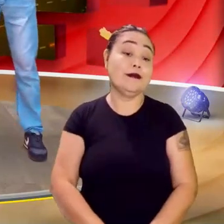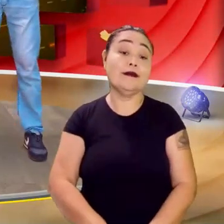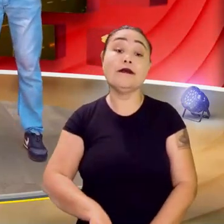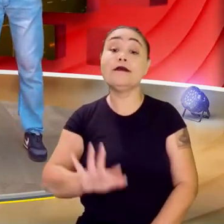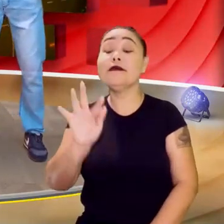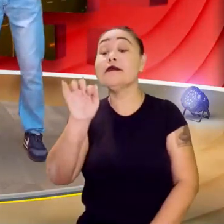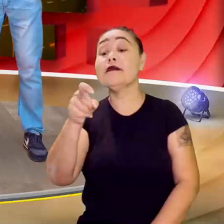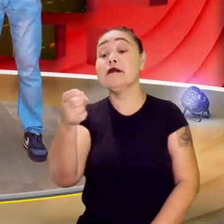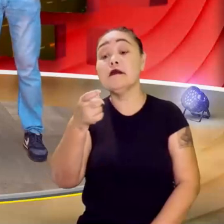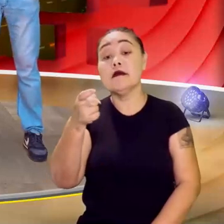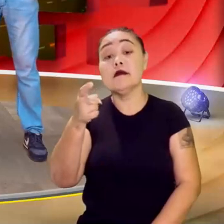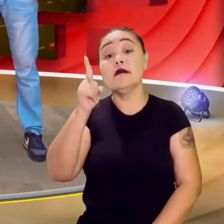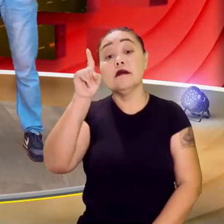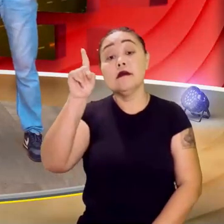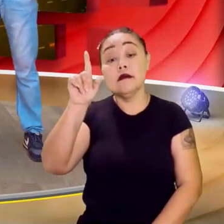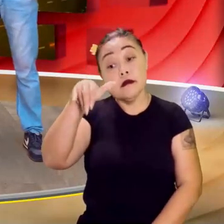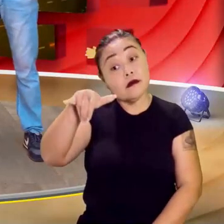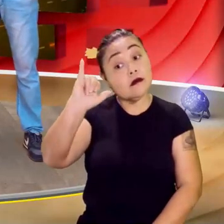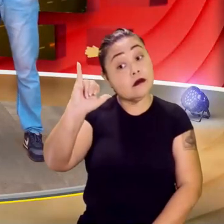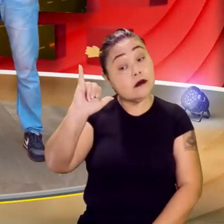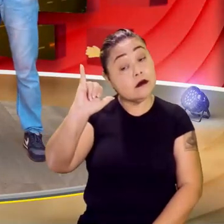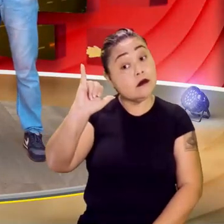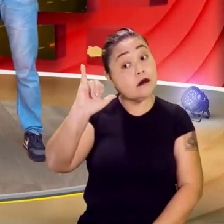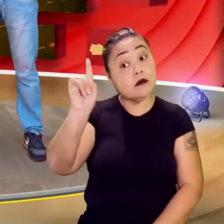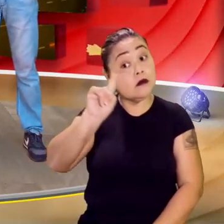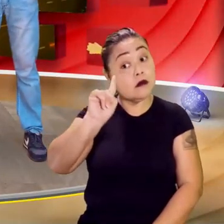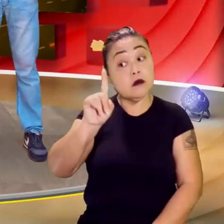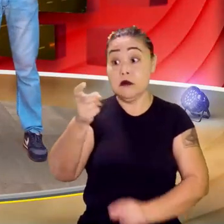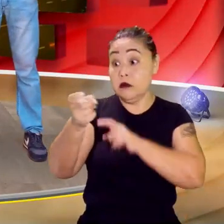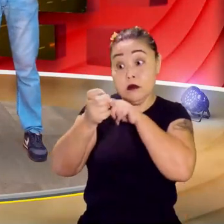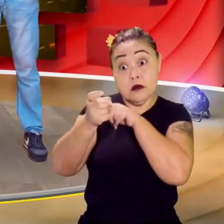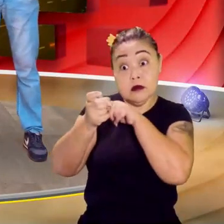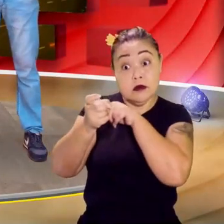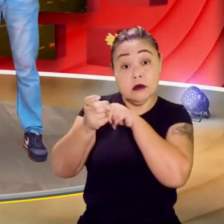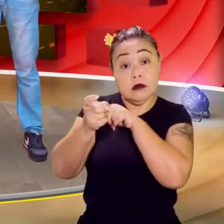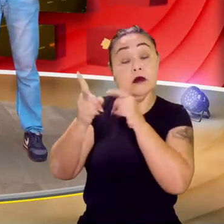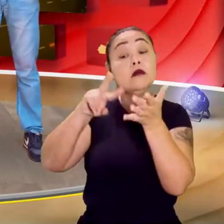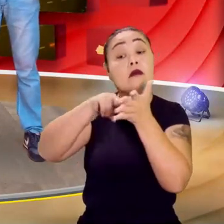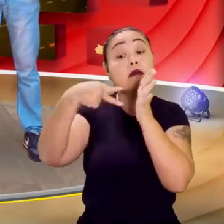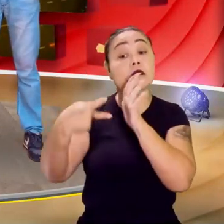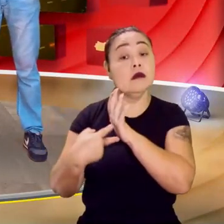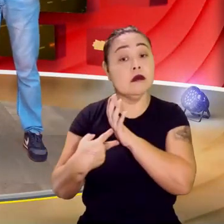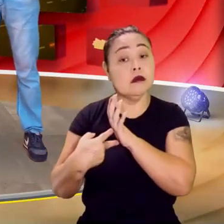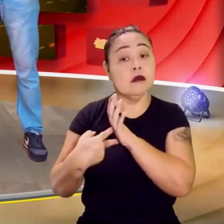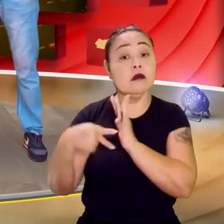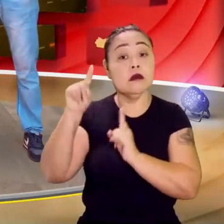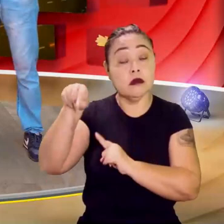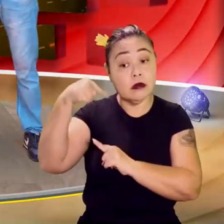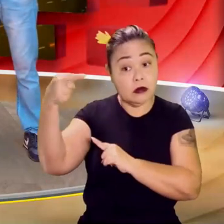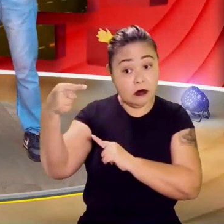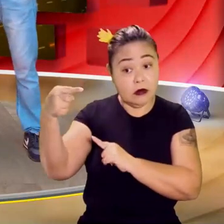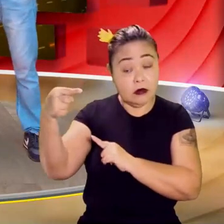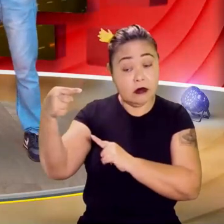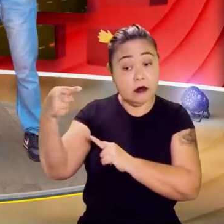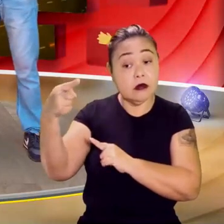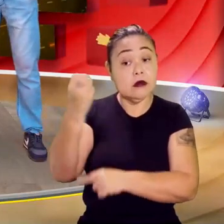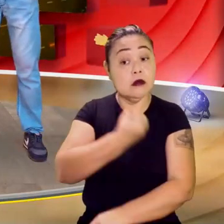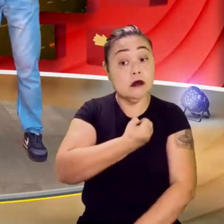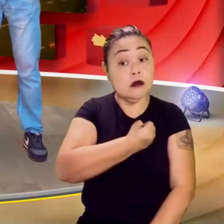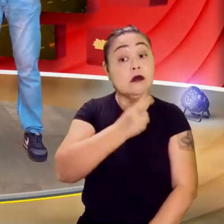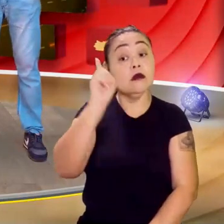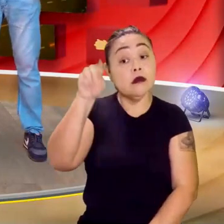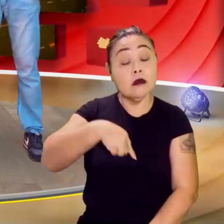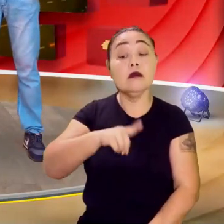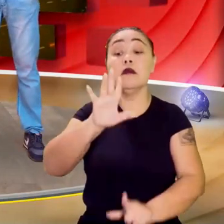Quem é f de x? É o nosso y. É o y. Então não é o x. Não, então significa que esse valor que ele deu lá é o